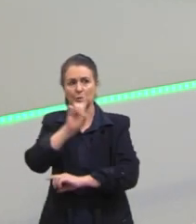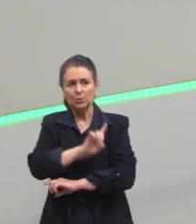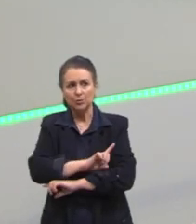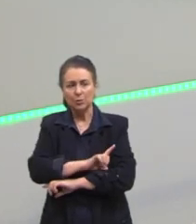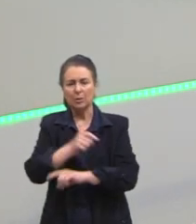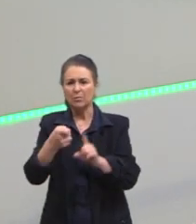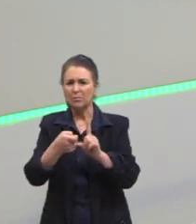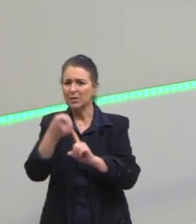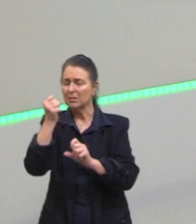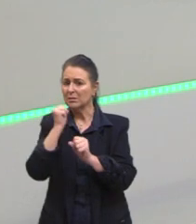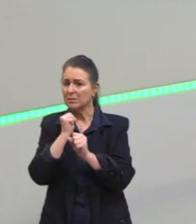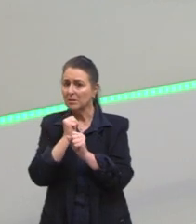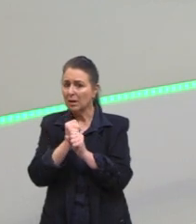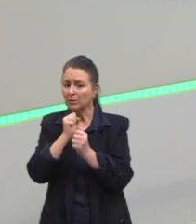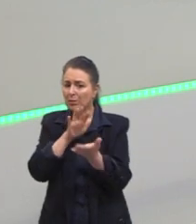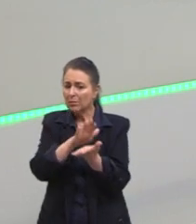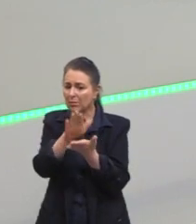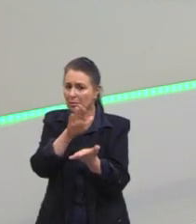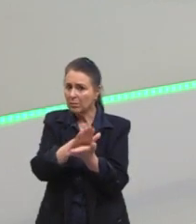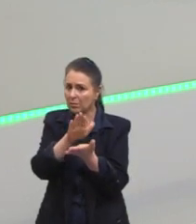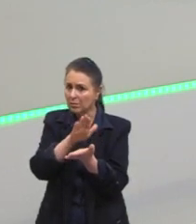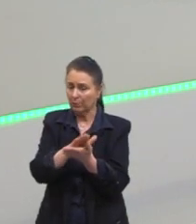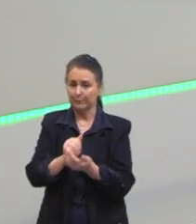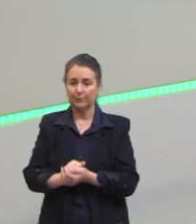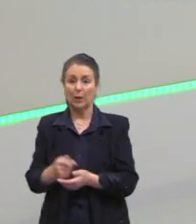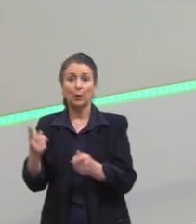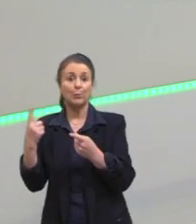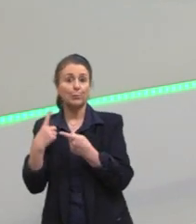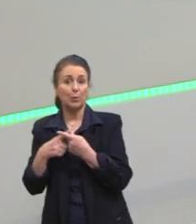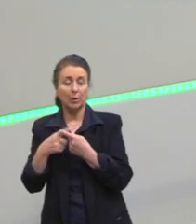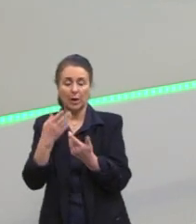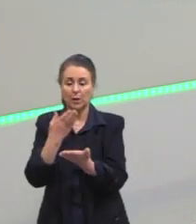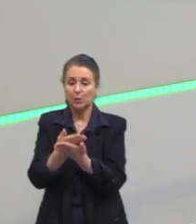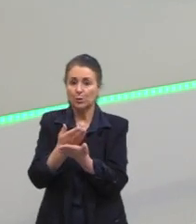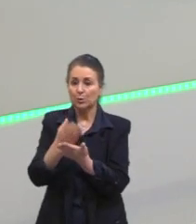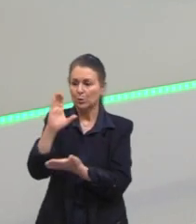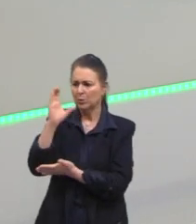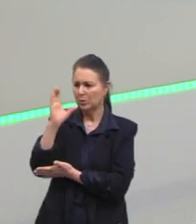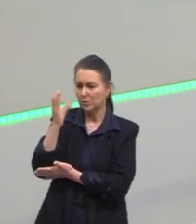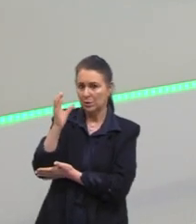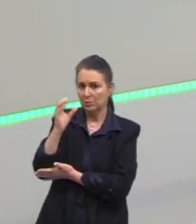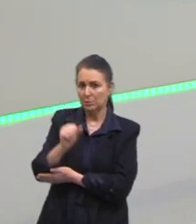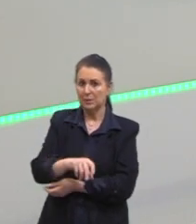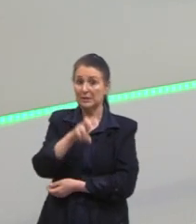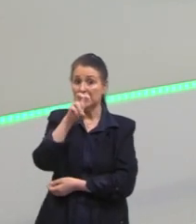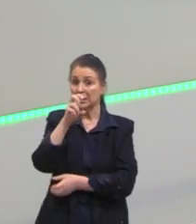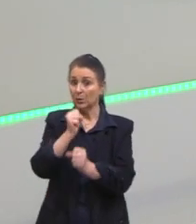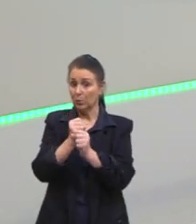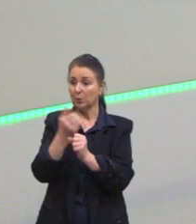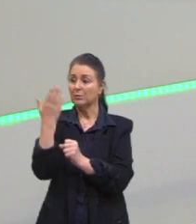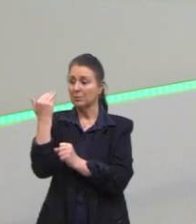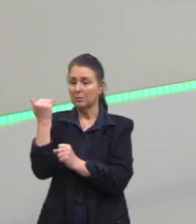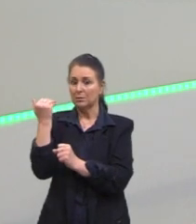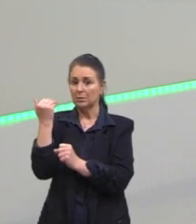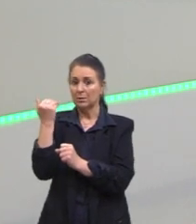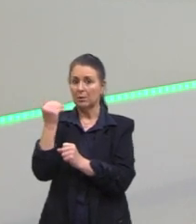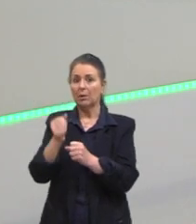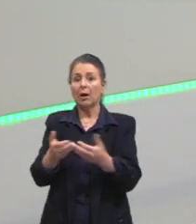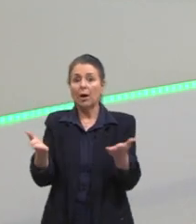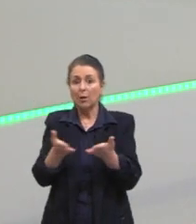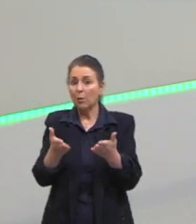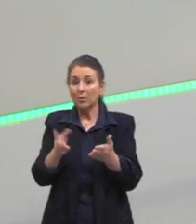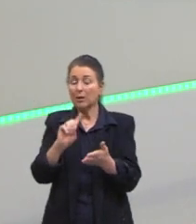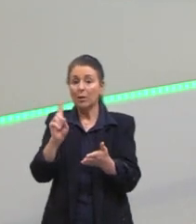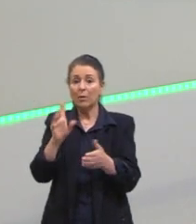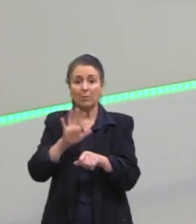publicado. Porque quando a gente fala em estudos científicos, alguma coisa que foi publicada 5 anos atrás pode ser muito desatualizada,